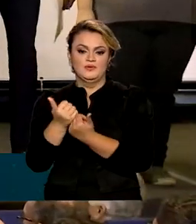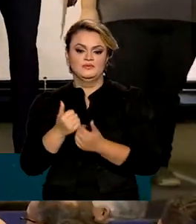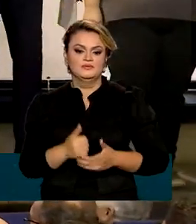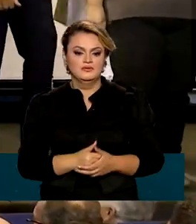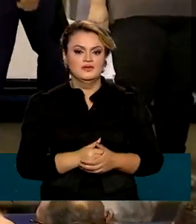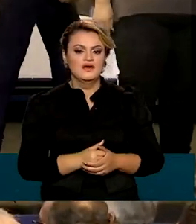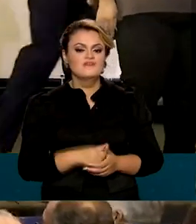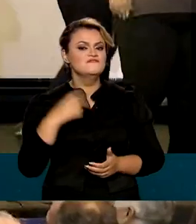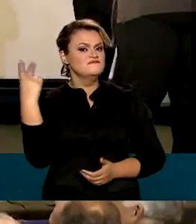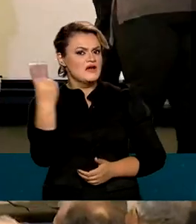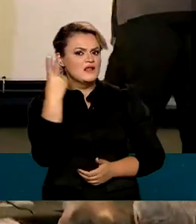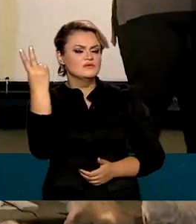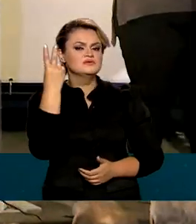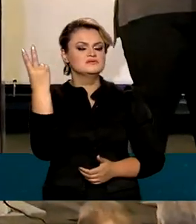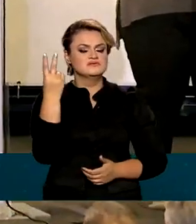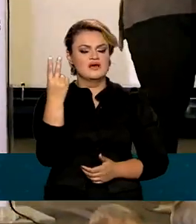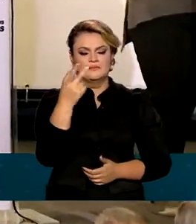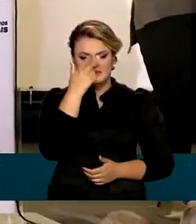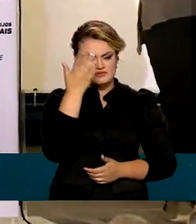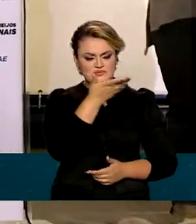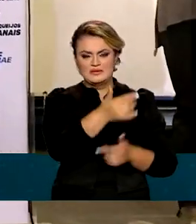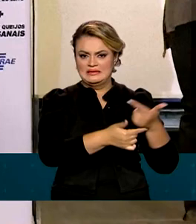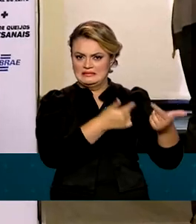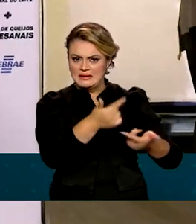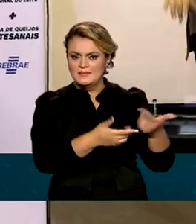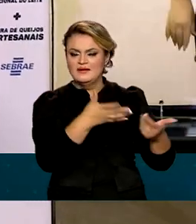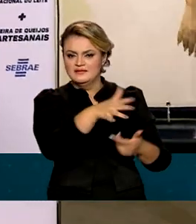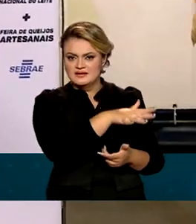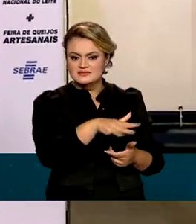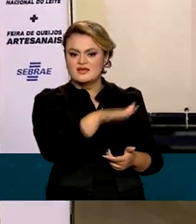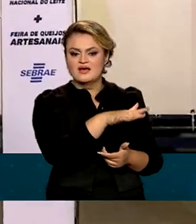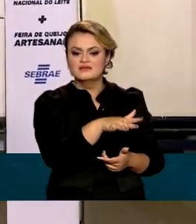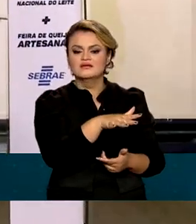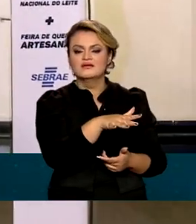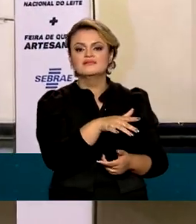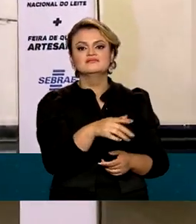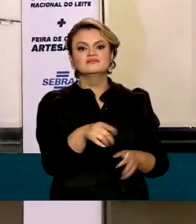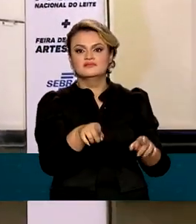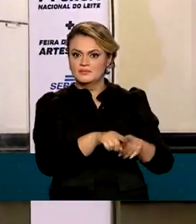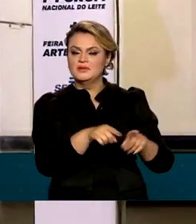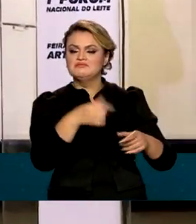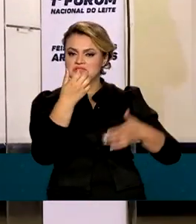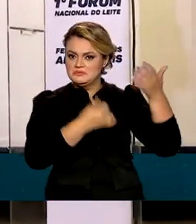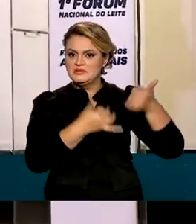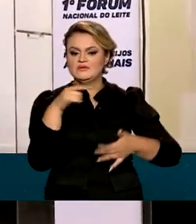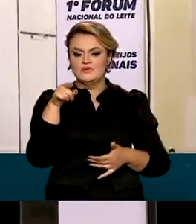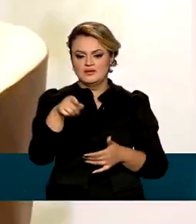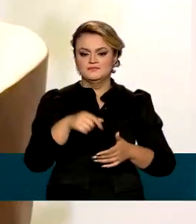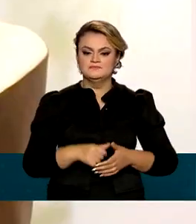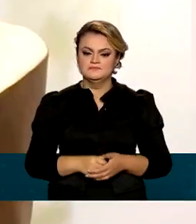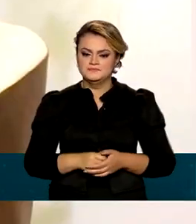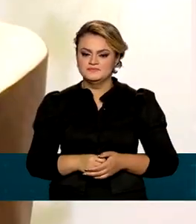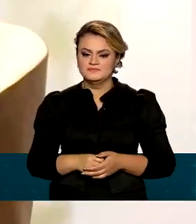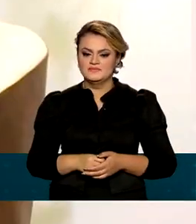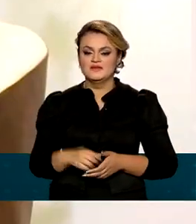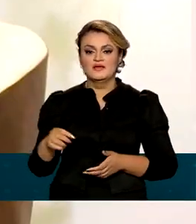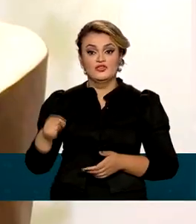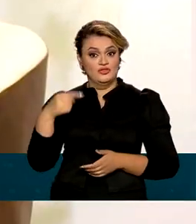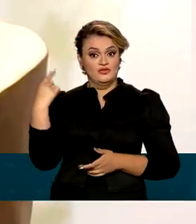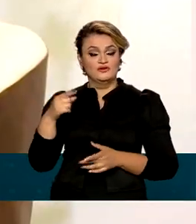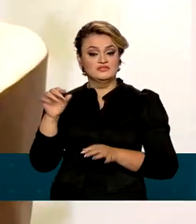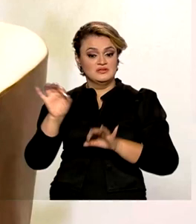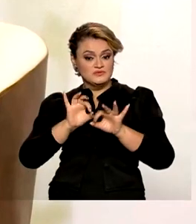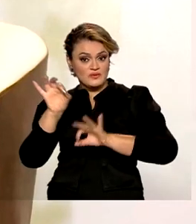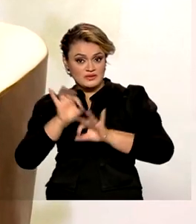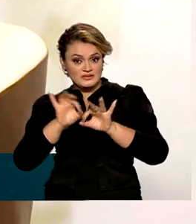de valorizar o produtor que preserva o meio ambiente também foram debatidas durante o fórum. Então a gente está desenhando aí